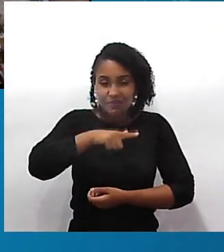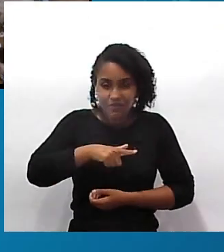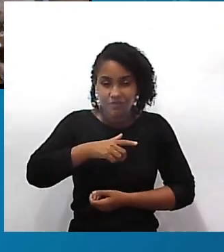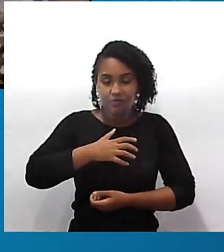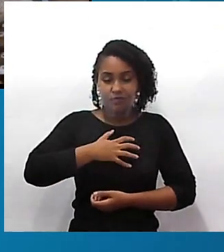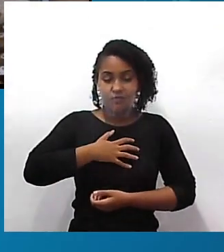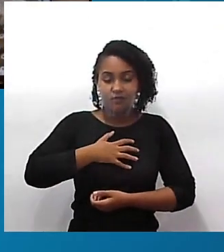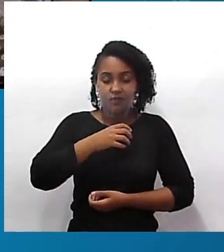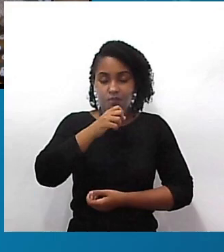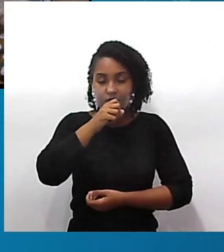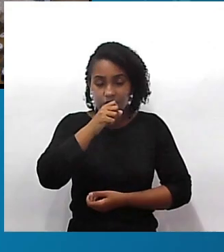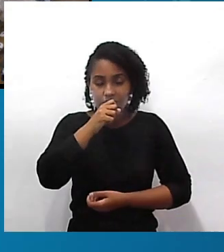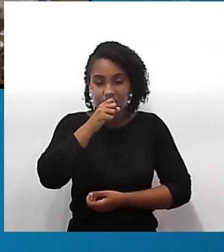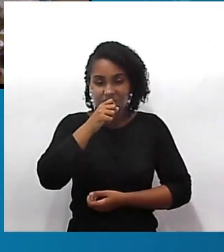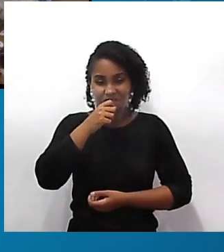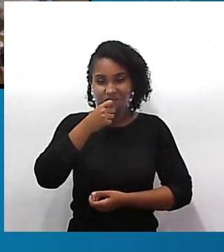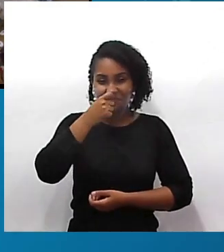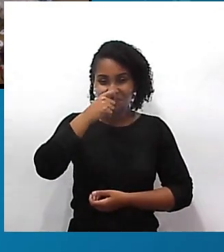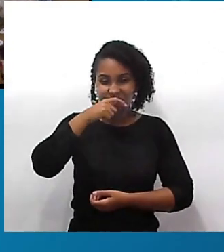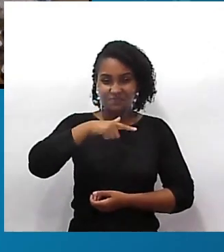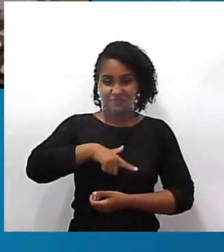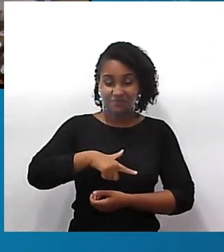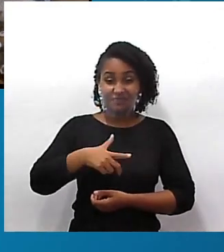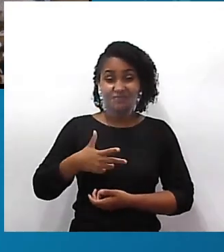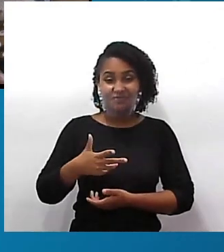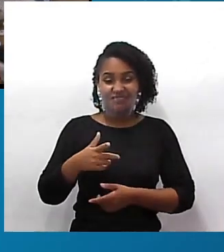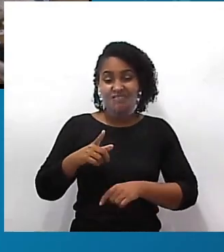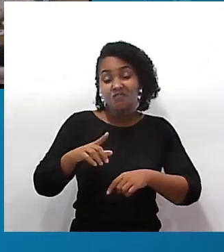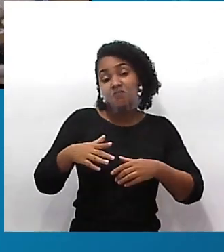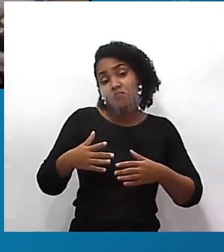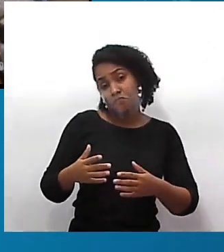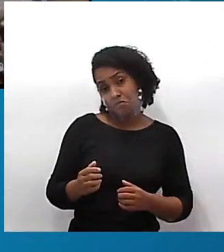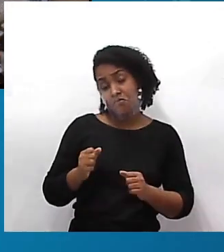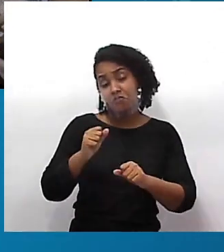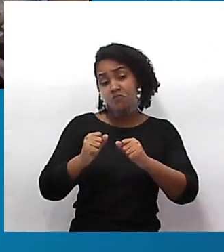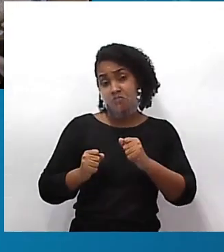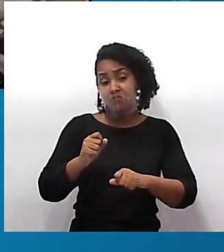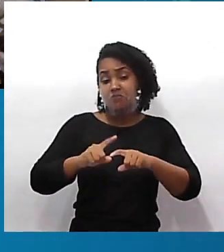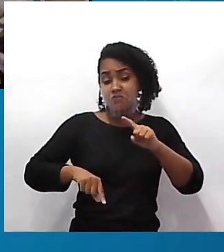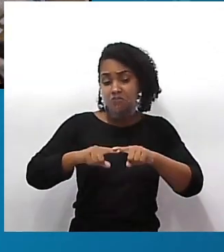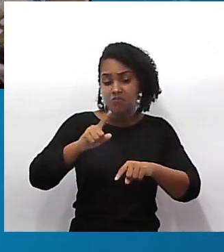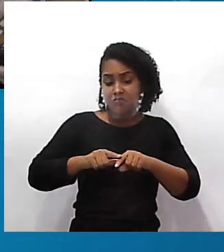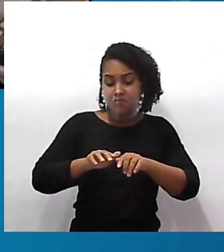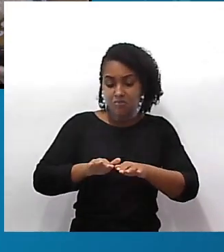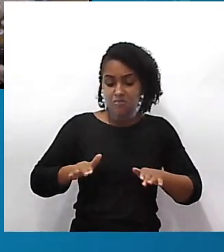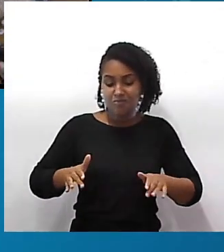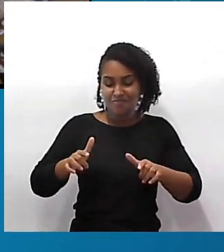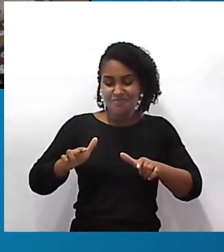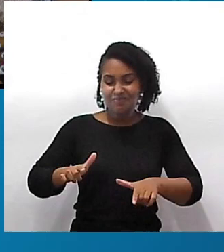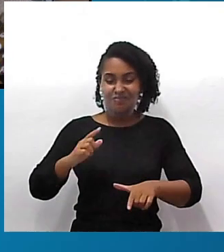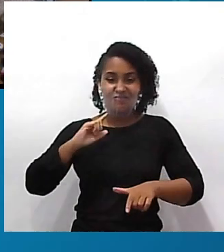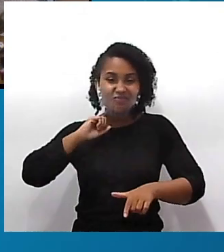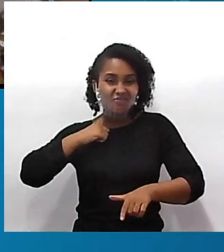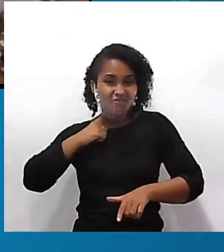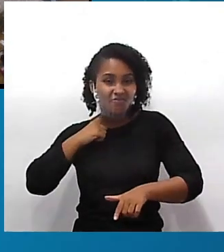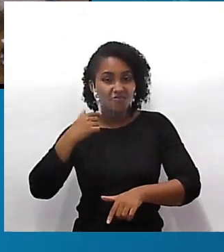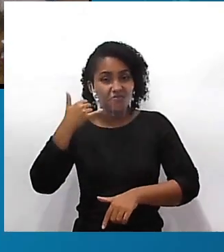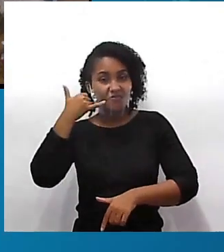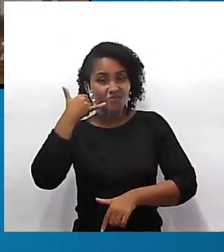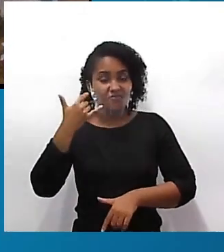tosse, catarro, quer dizer, objetos também ou superfícies contaminadas, como